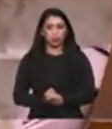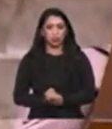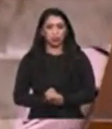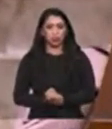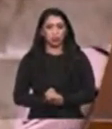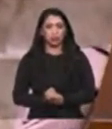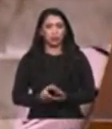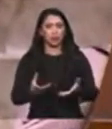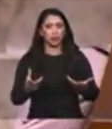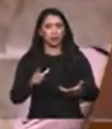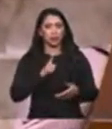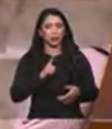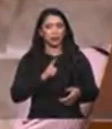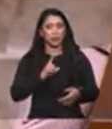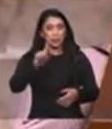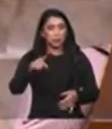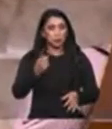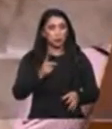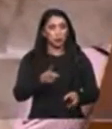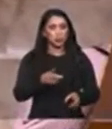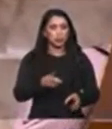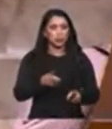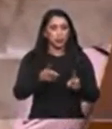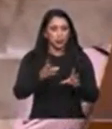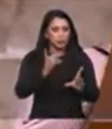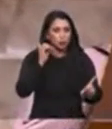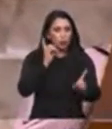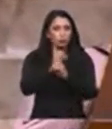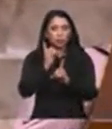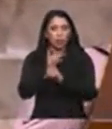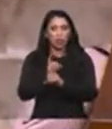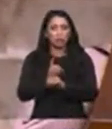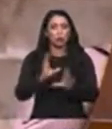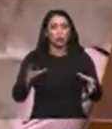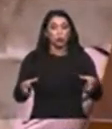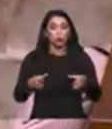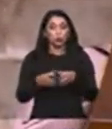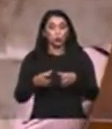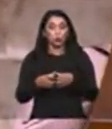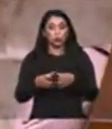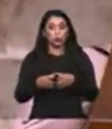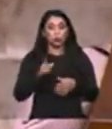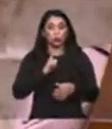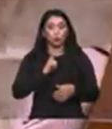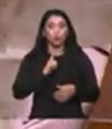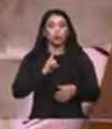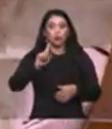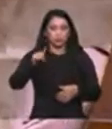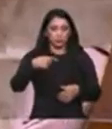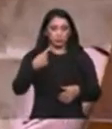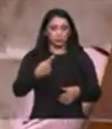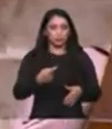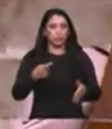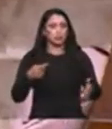que seria encontrar essas diretorias e trazer para si. Estaria desobstruída a via para os atos posteriores de